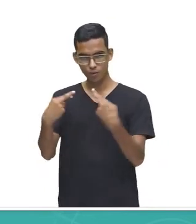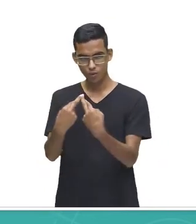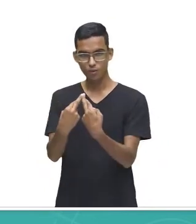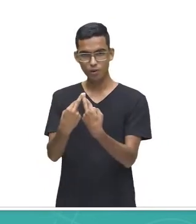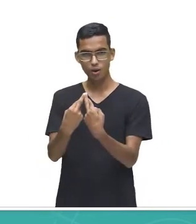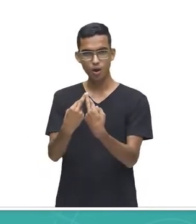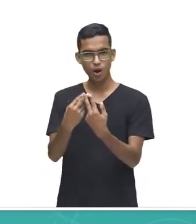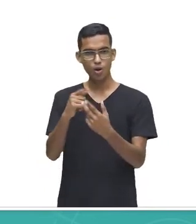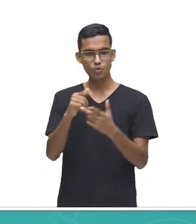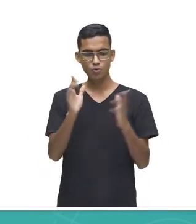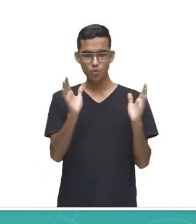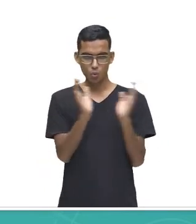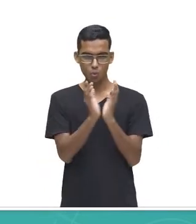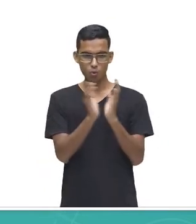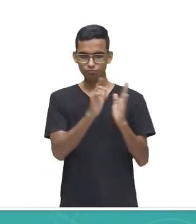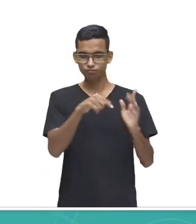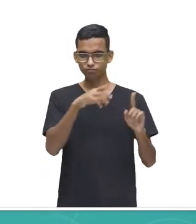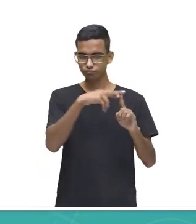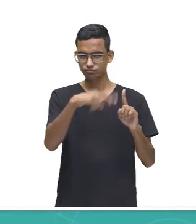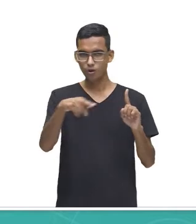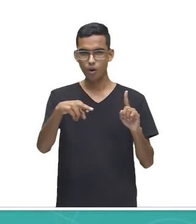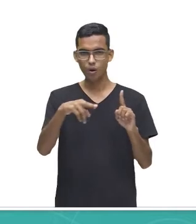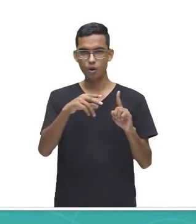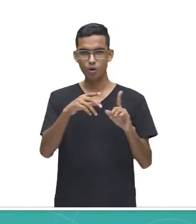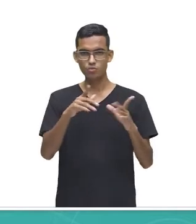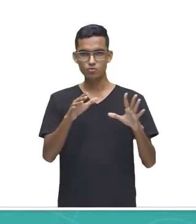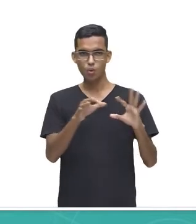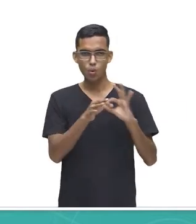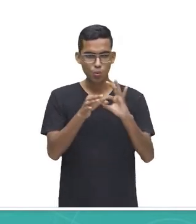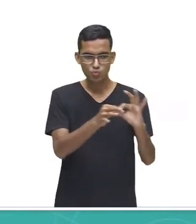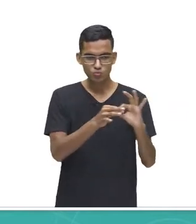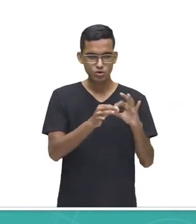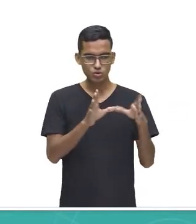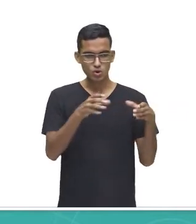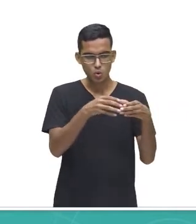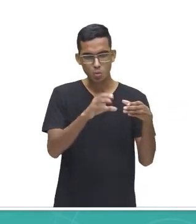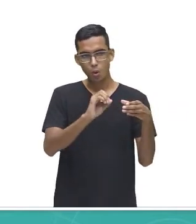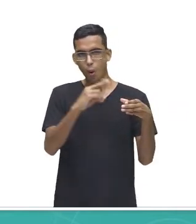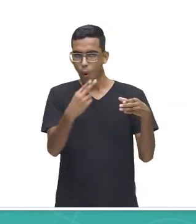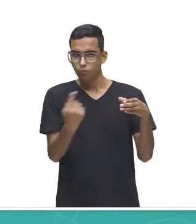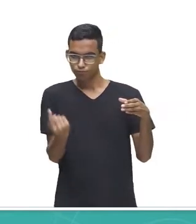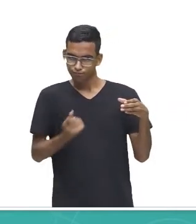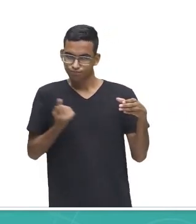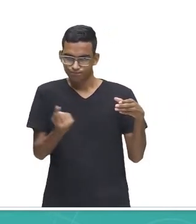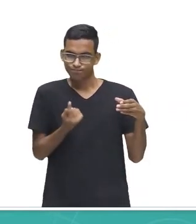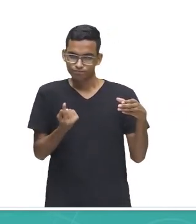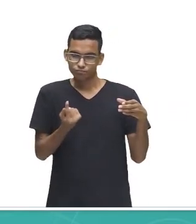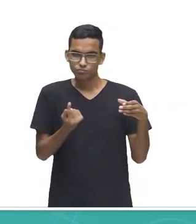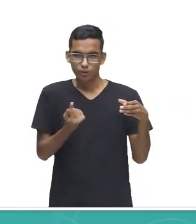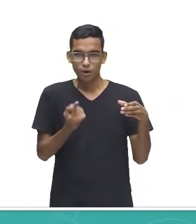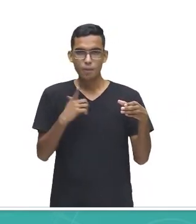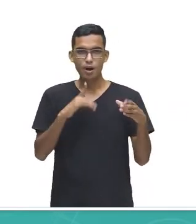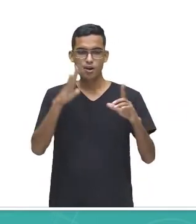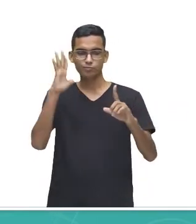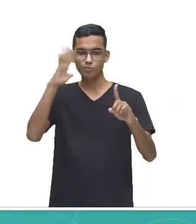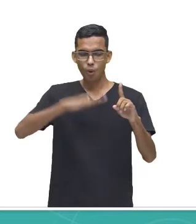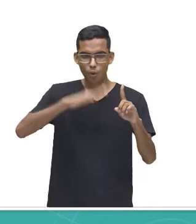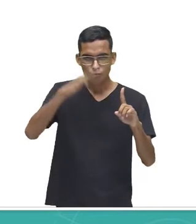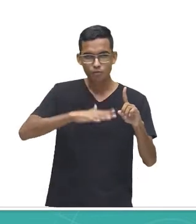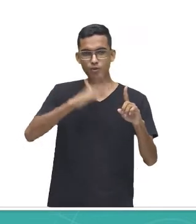fazem, ou individual ou em conjunto, para cultuar a divindade ou as